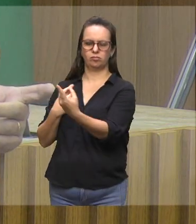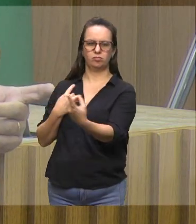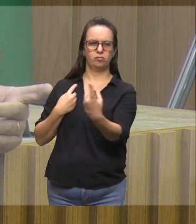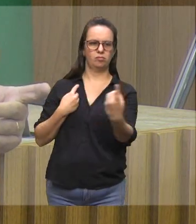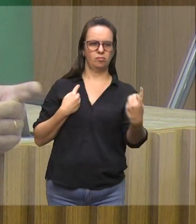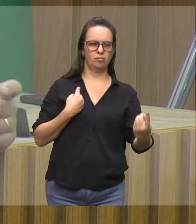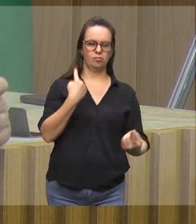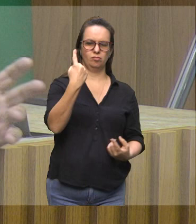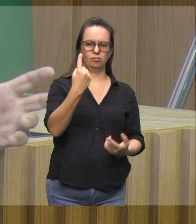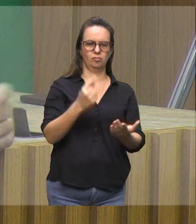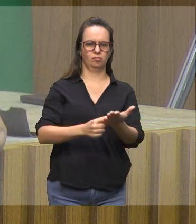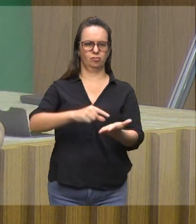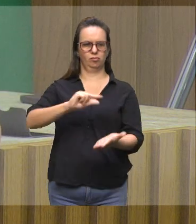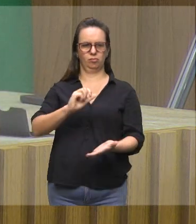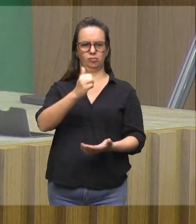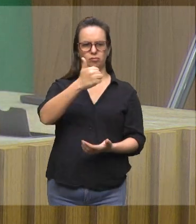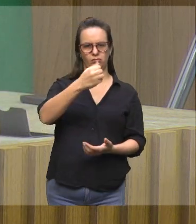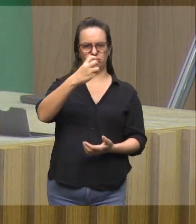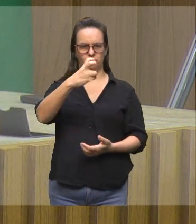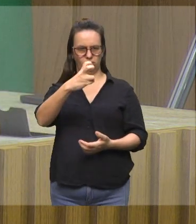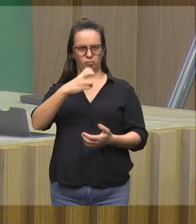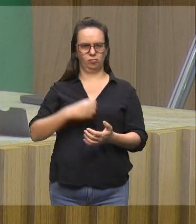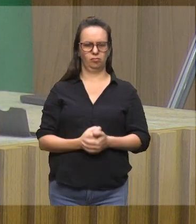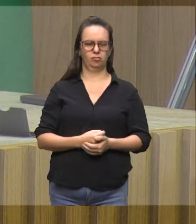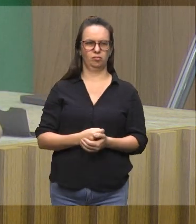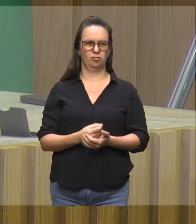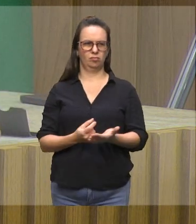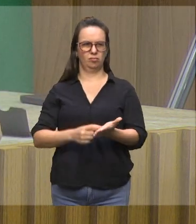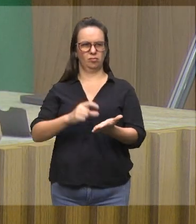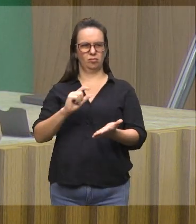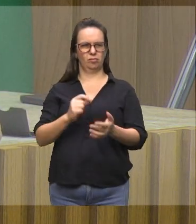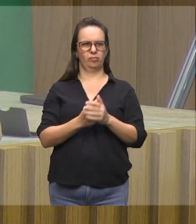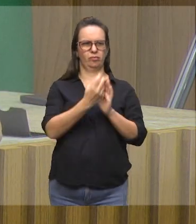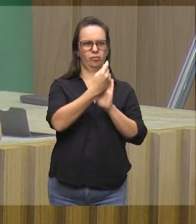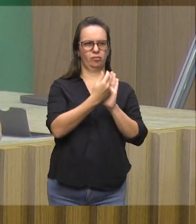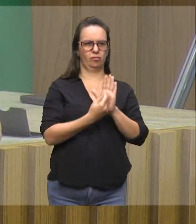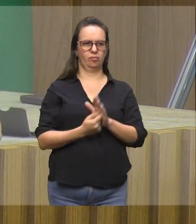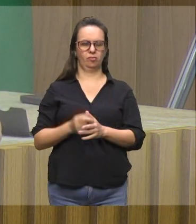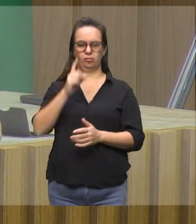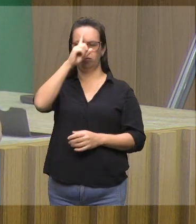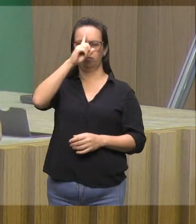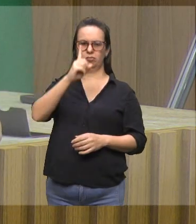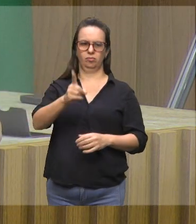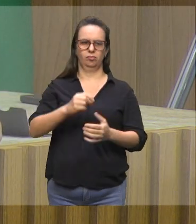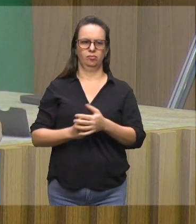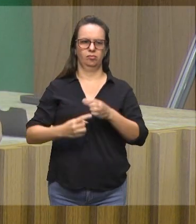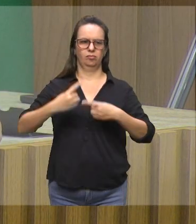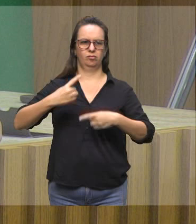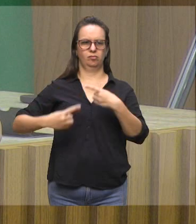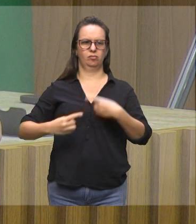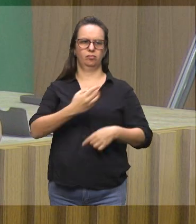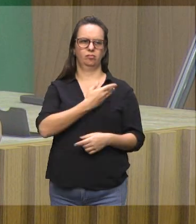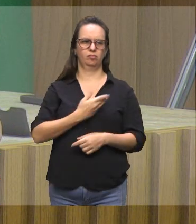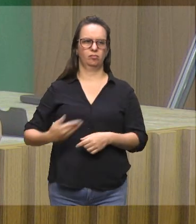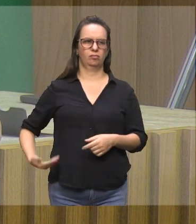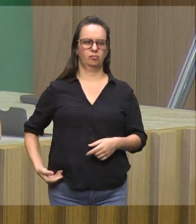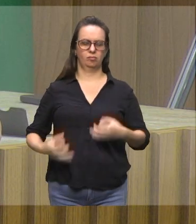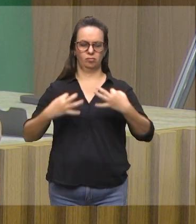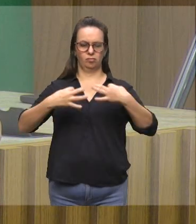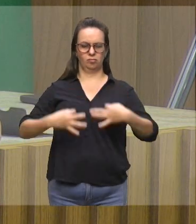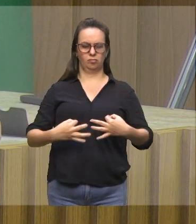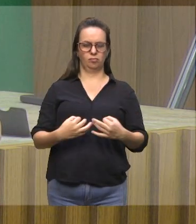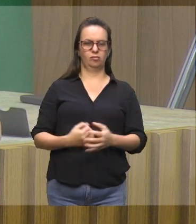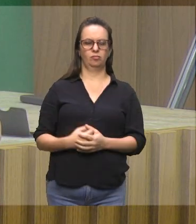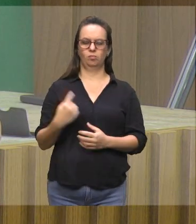15 avos cada vereador dessa parcela do orçamento para destinarmos a política pública adequada, não é, que cada vereador